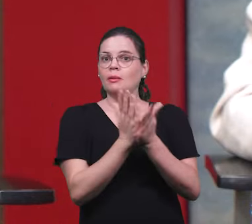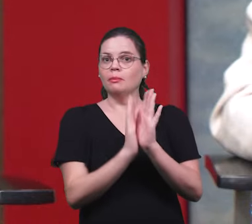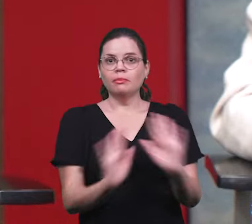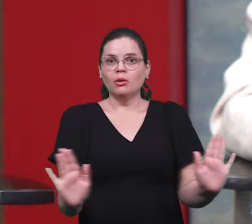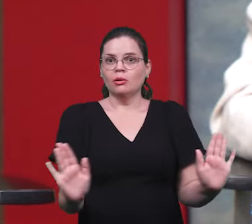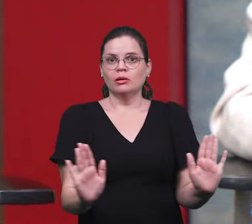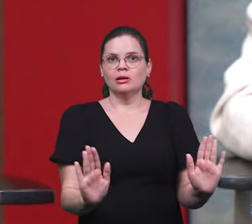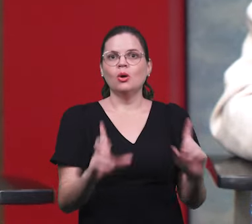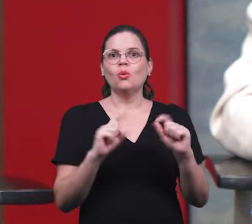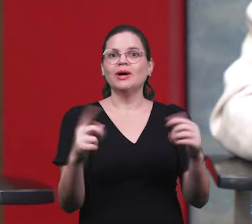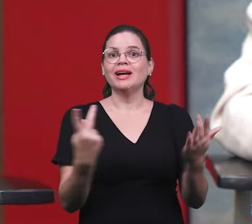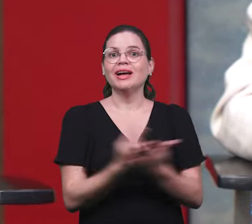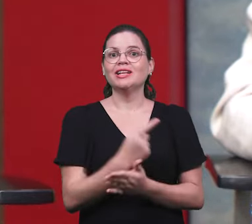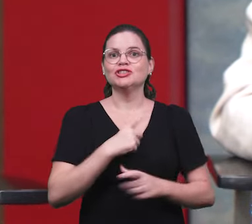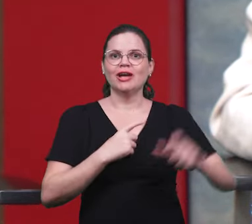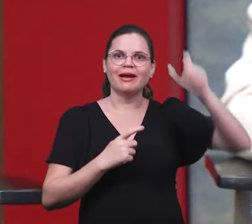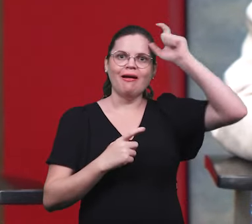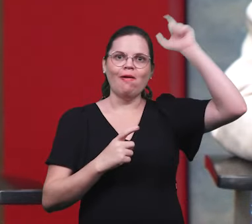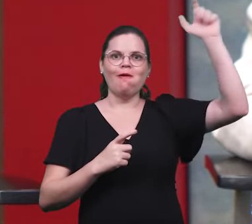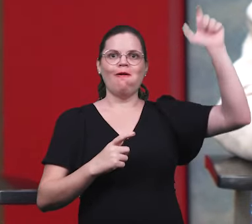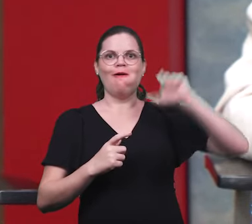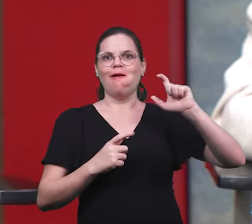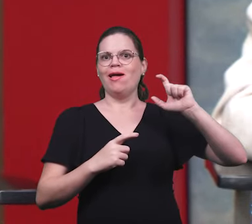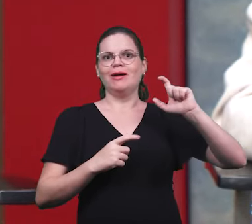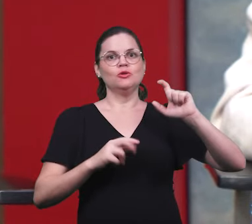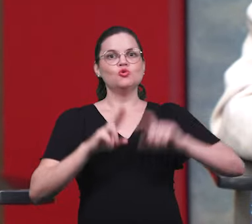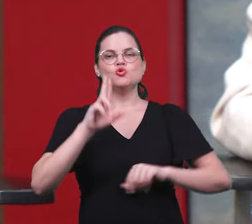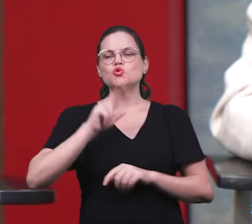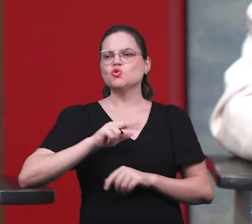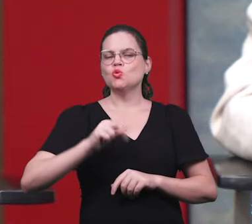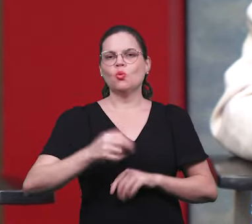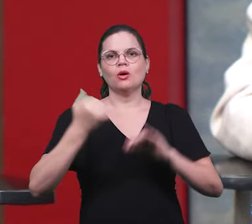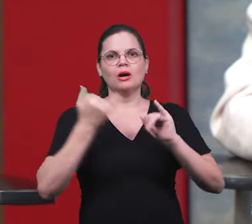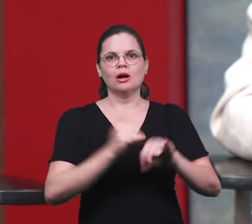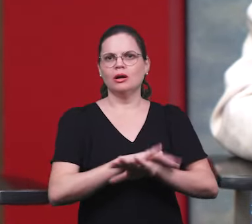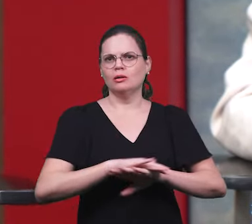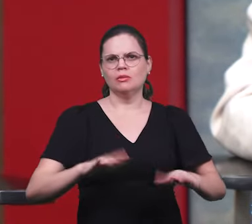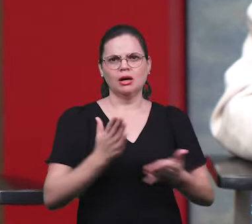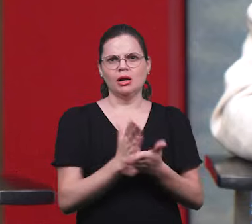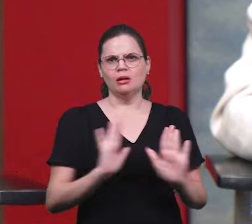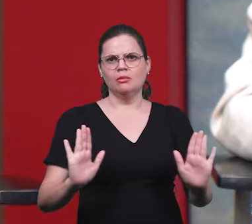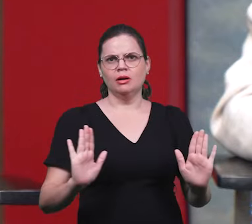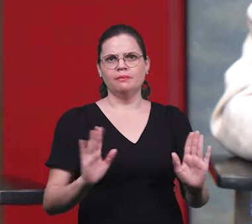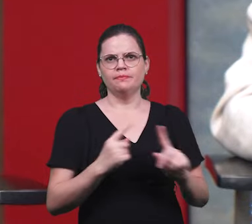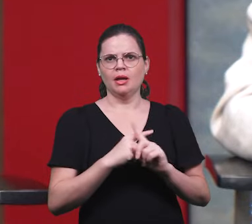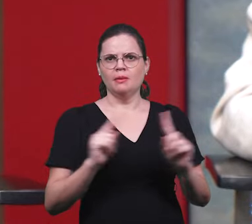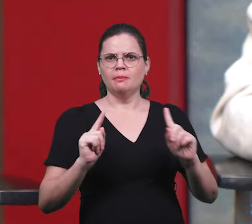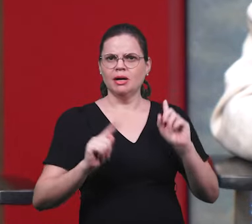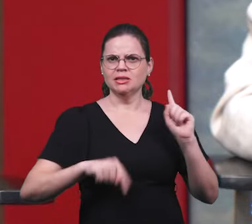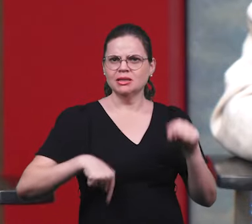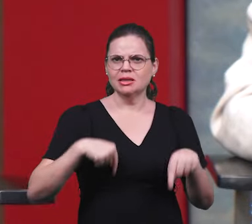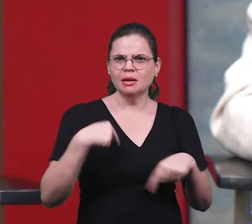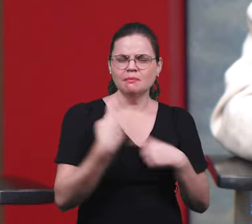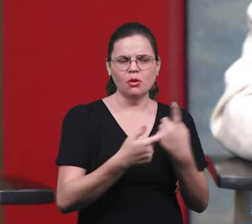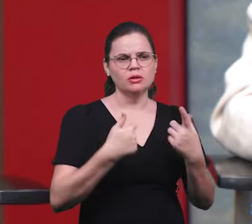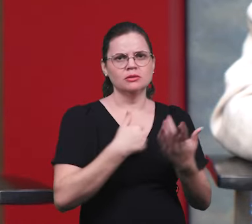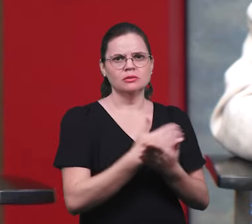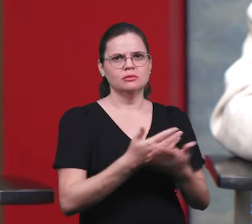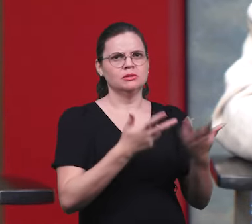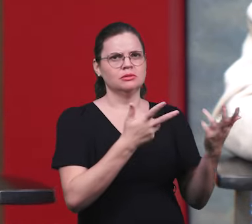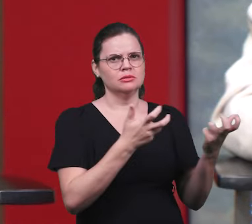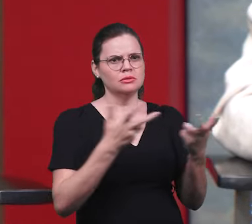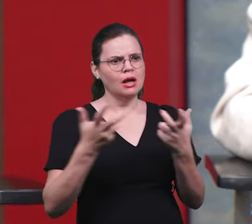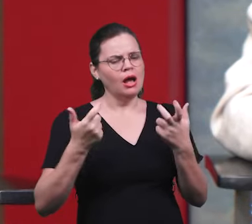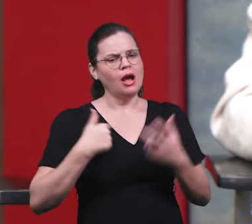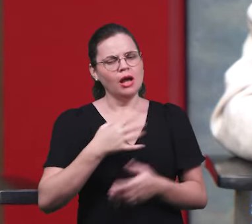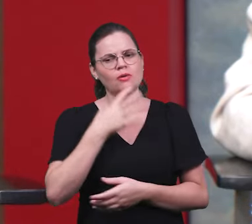convulsão. Ela disse, eu tinha uma possessão maligna. Ela disse, nunca mais eu tive. Ela disse, mas depois o Senhor me chamou e eu